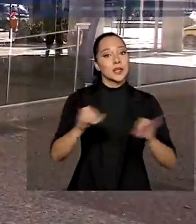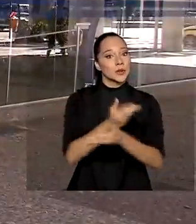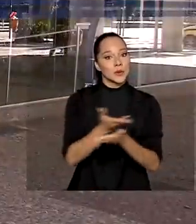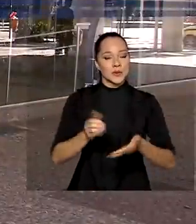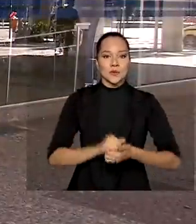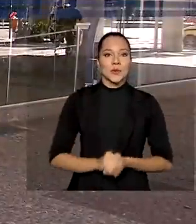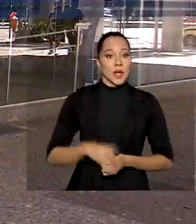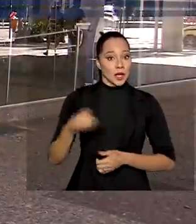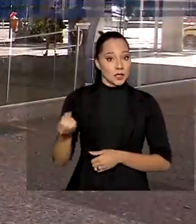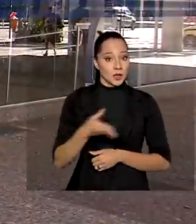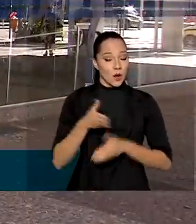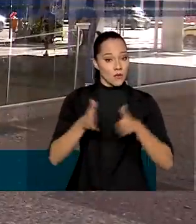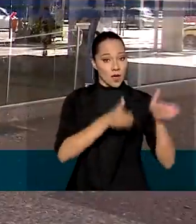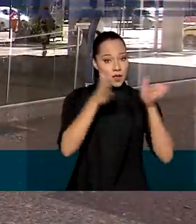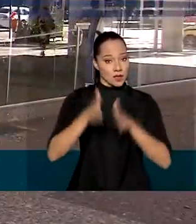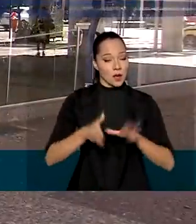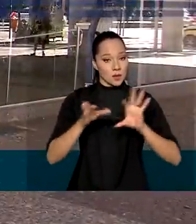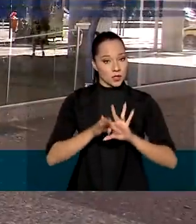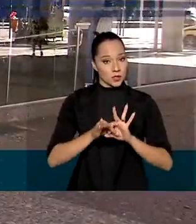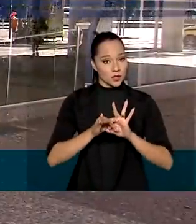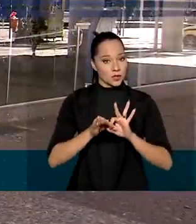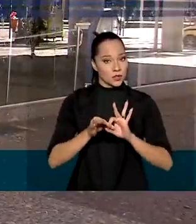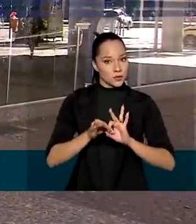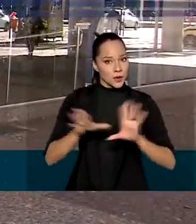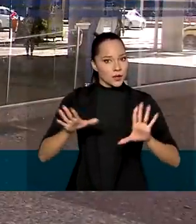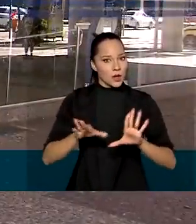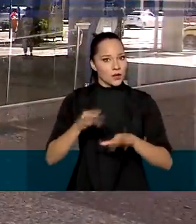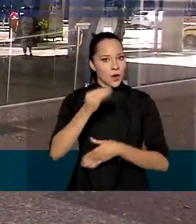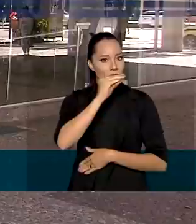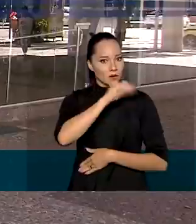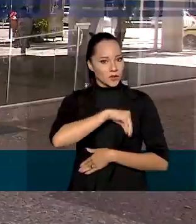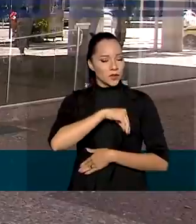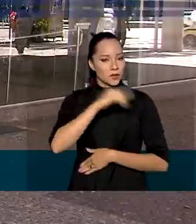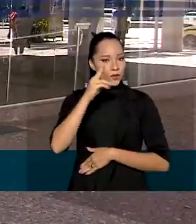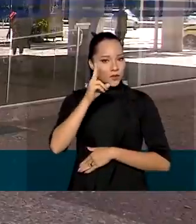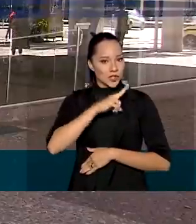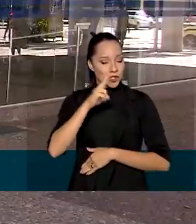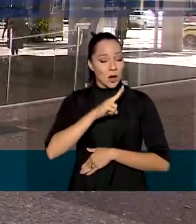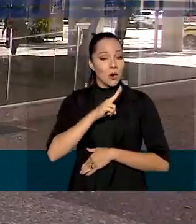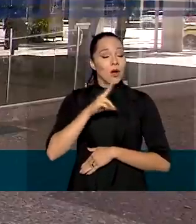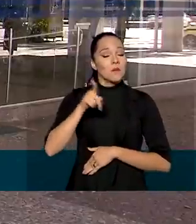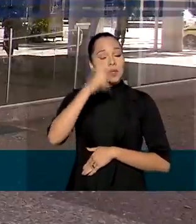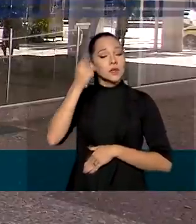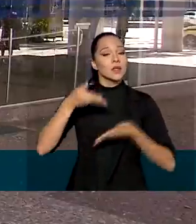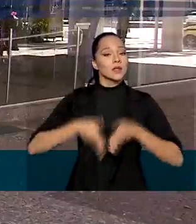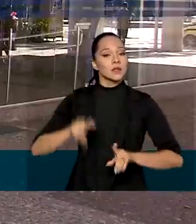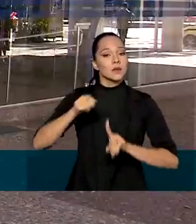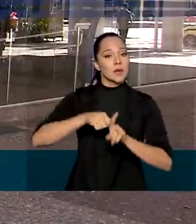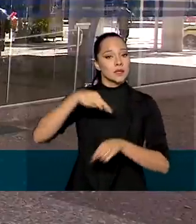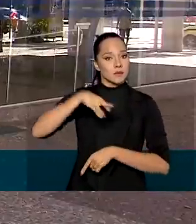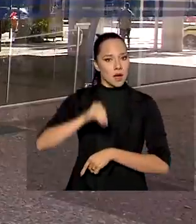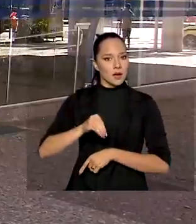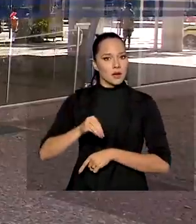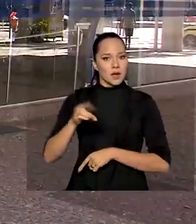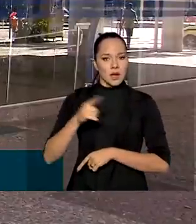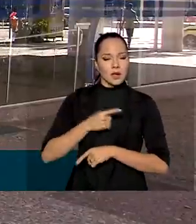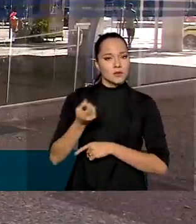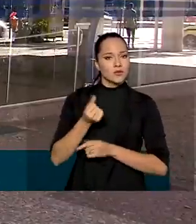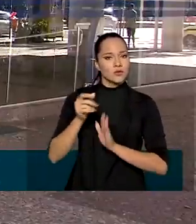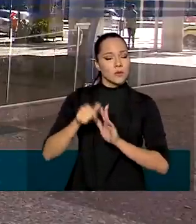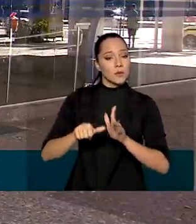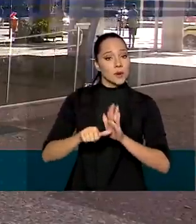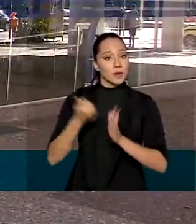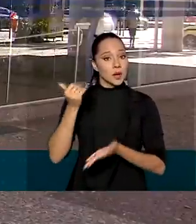todos essa nova etapa de liberação do auxílio emergencial contempla os nascidos em maio eles recebem Hoje os recursos